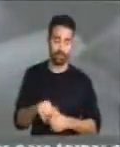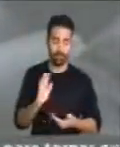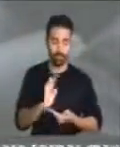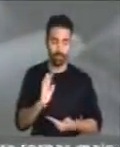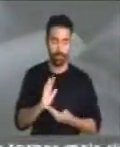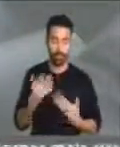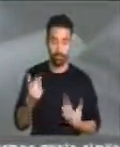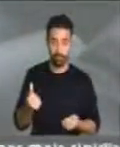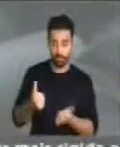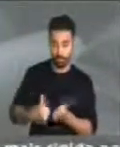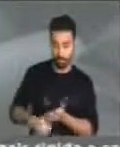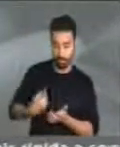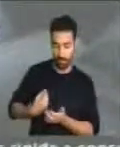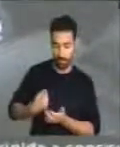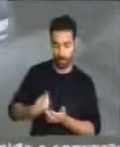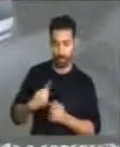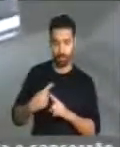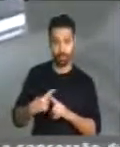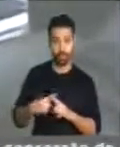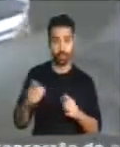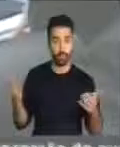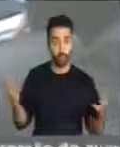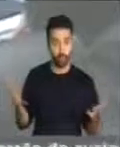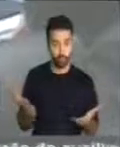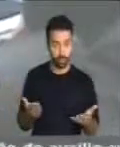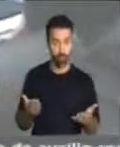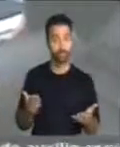dar a presença, porque o dia de hoje